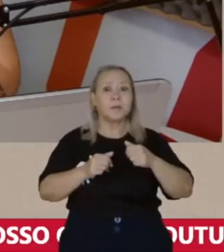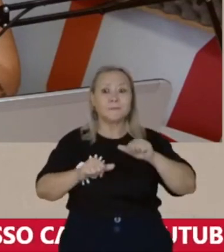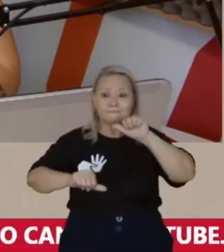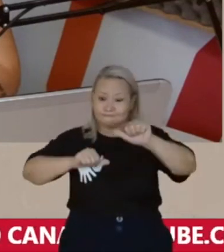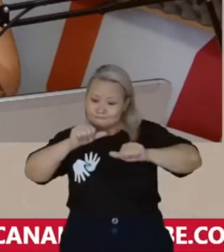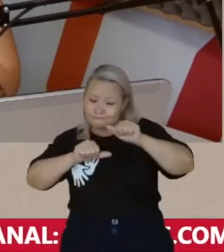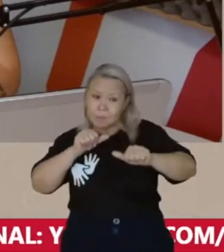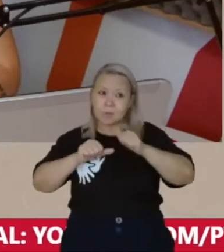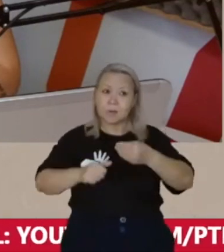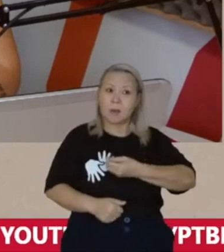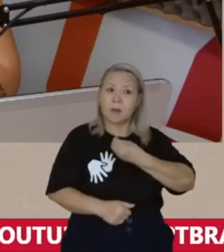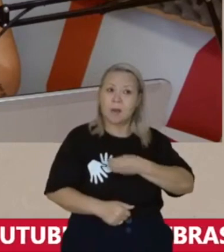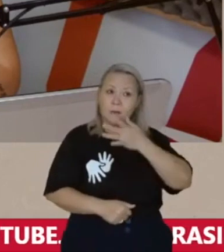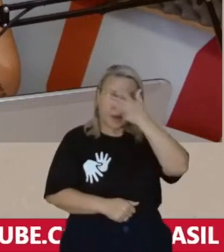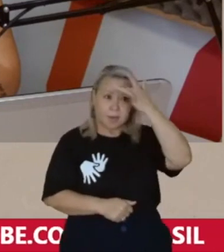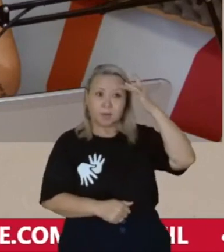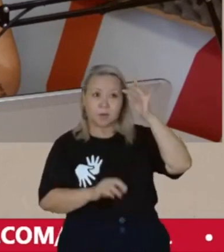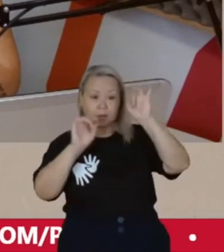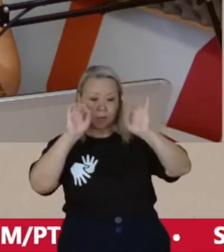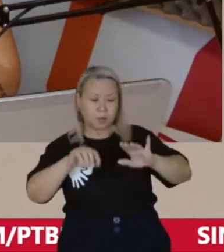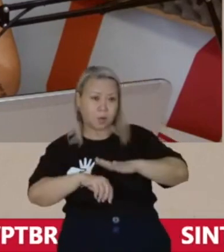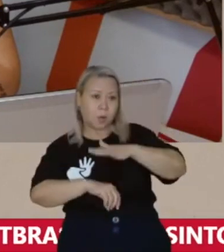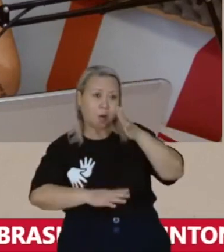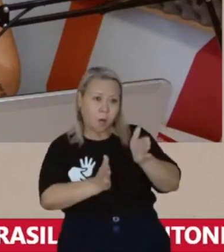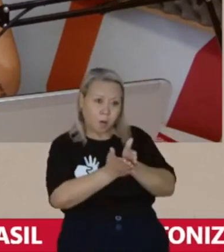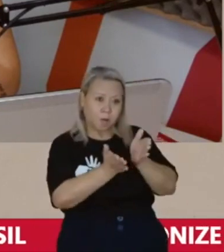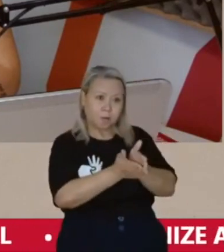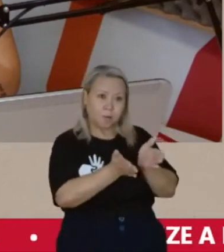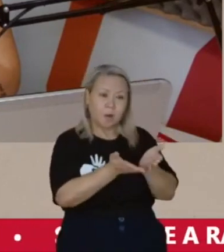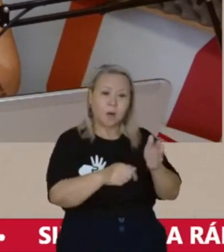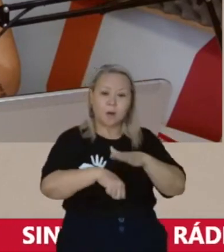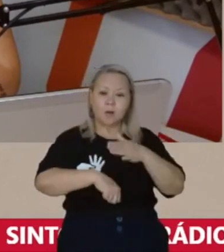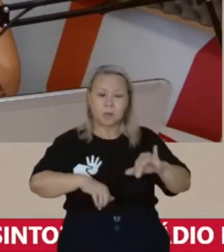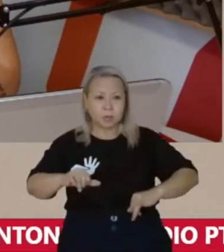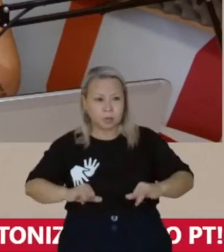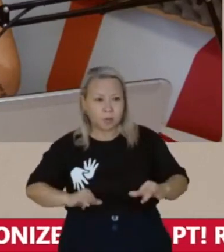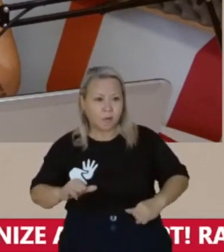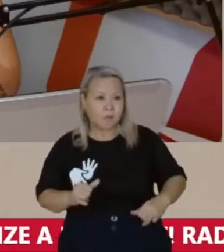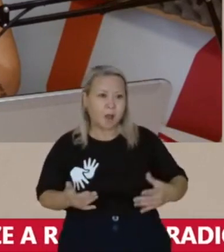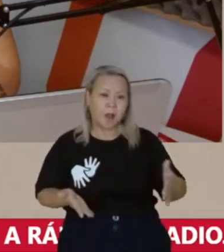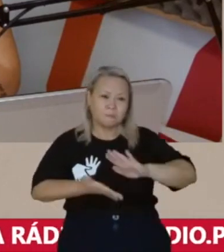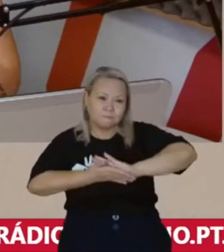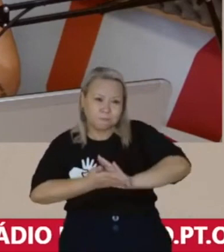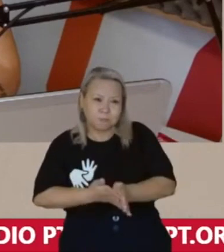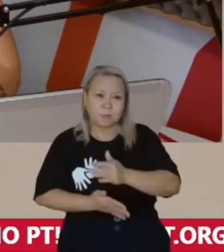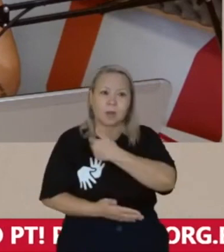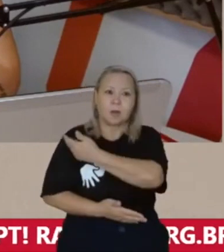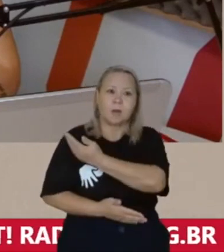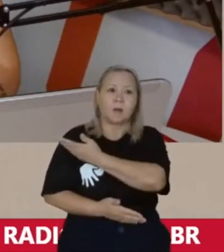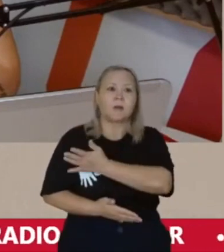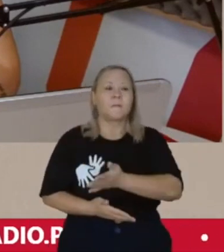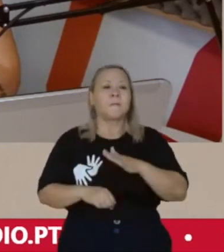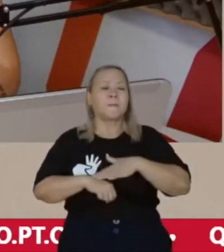vida das pessoas, especialmente daquelas mais pobres, daquelas que sofrem mais com preconceitos, daquelas